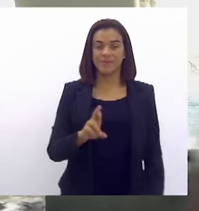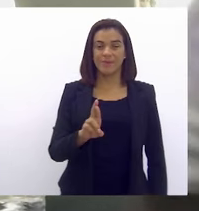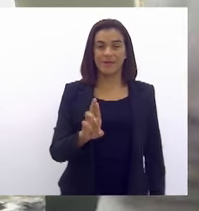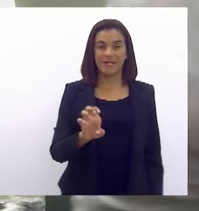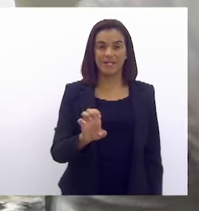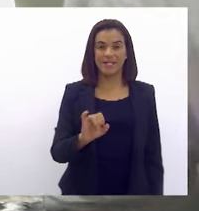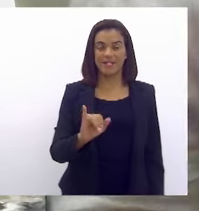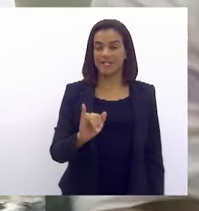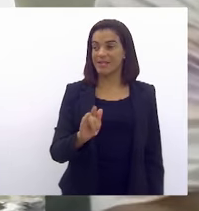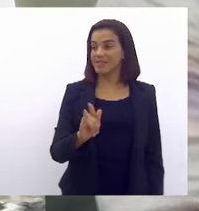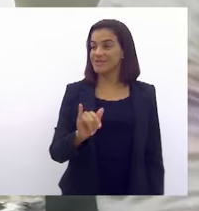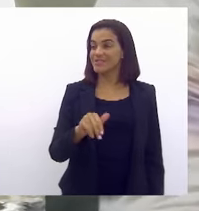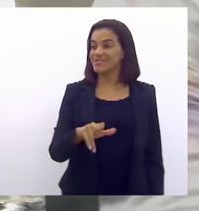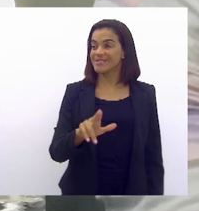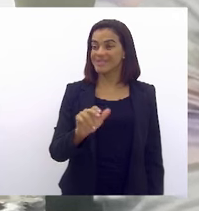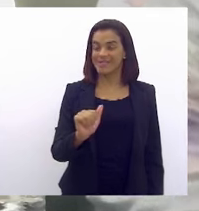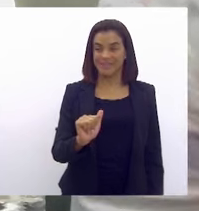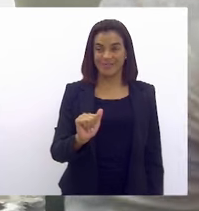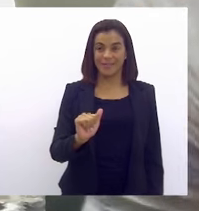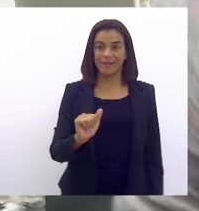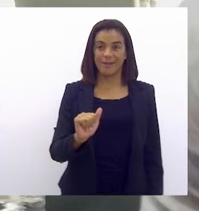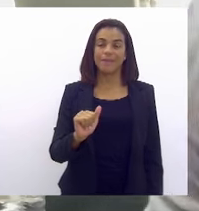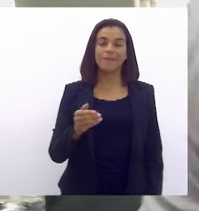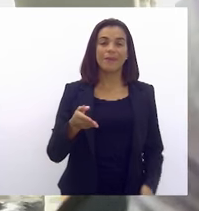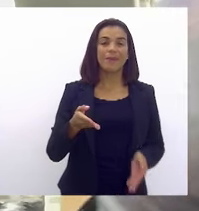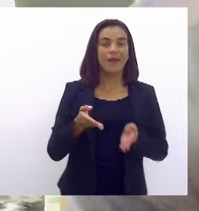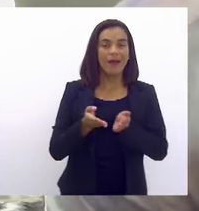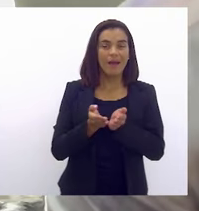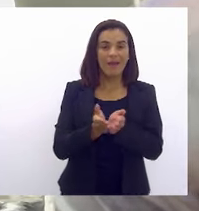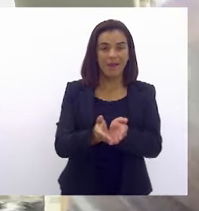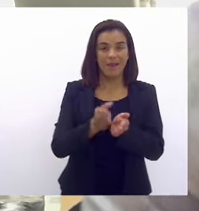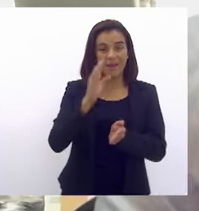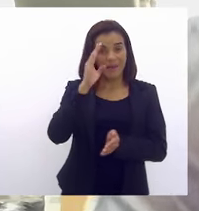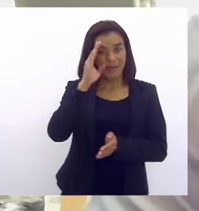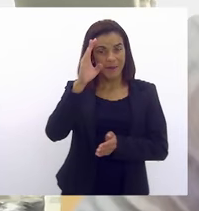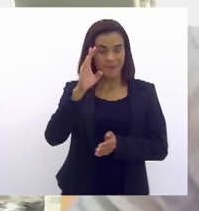Regina Paim, da Capitania dos Portos.